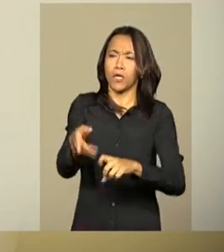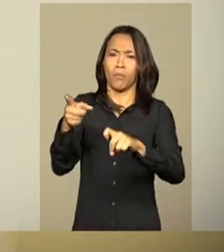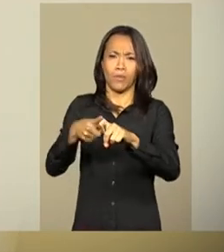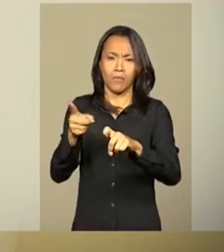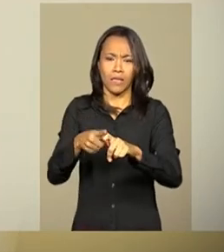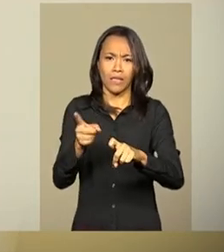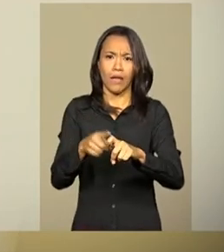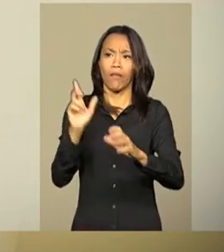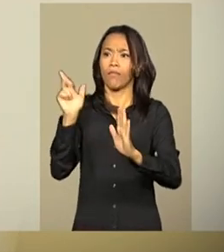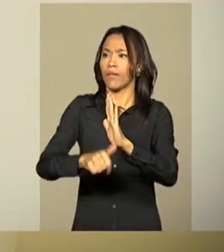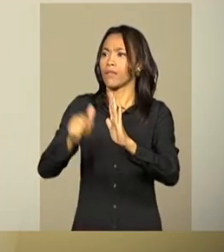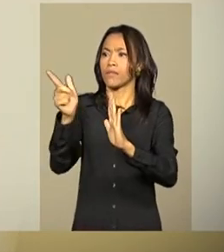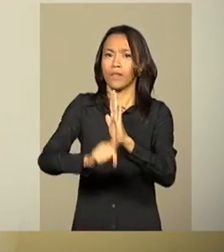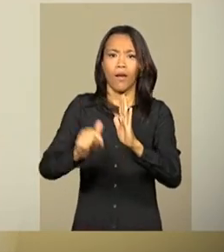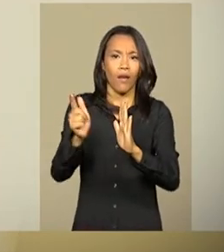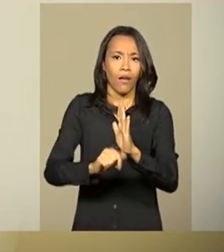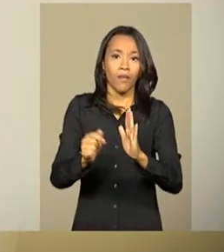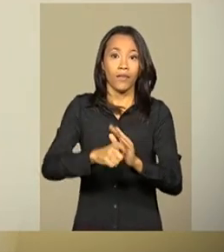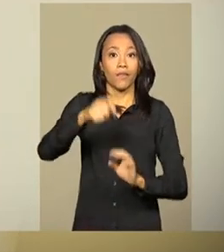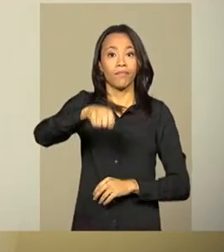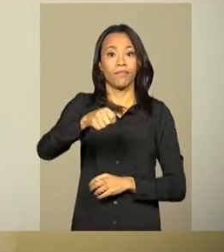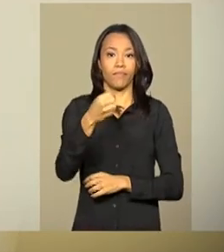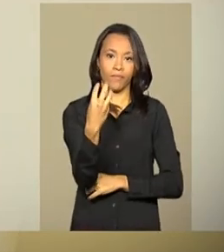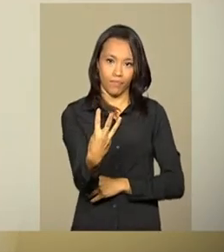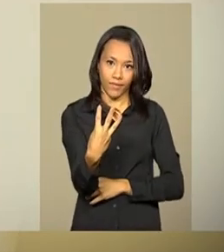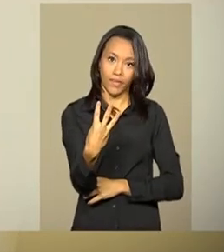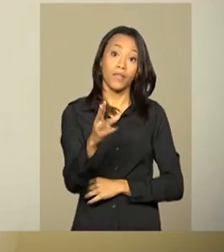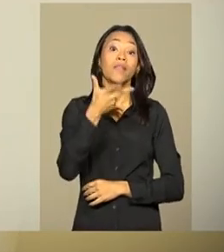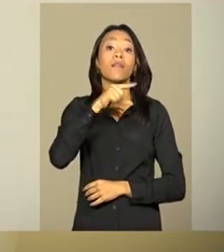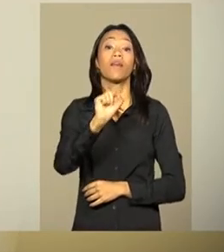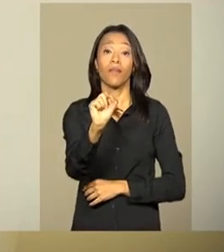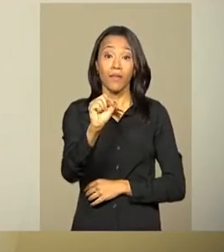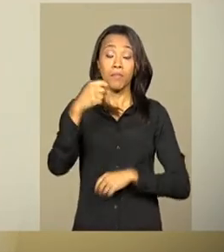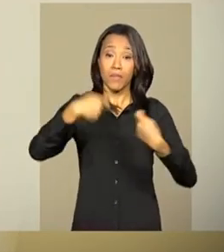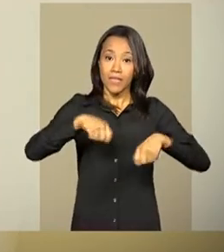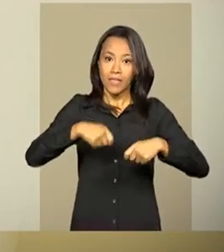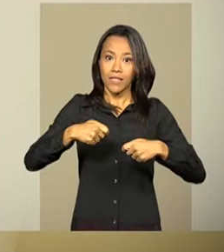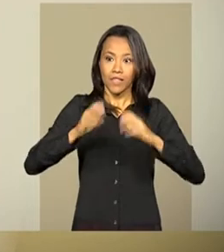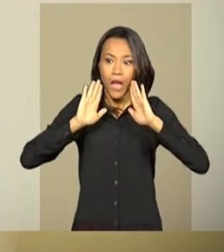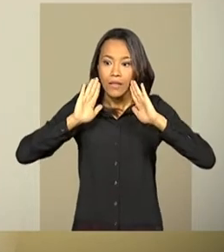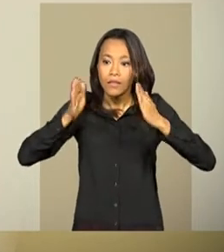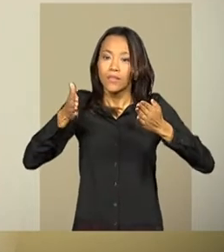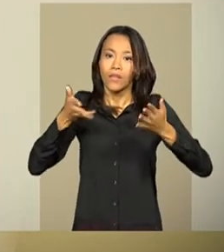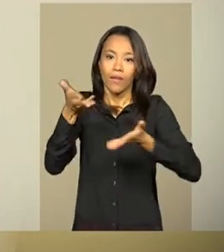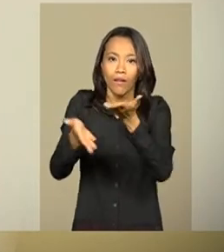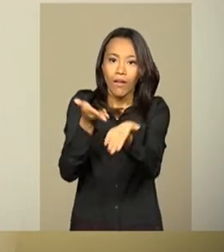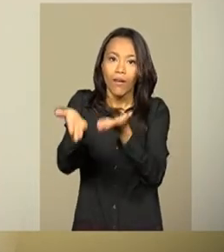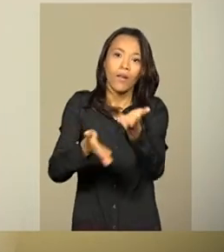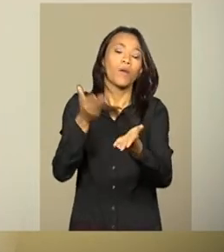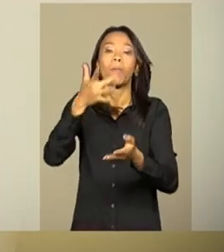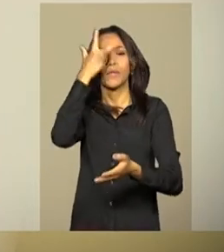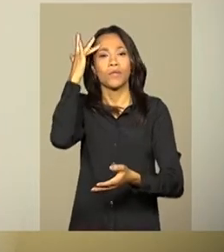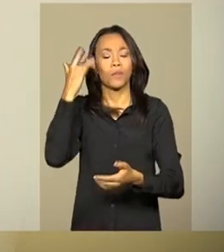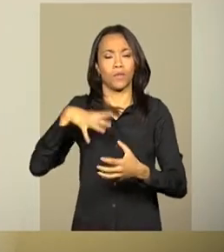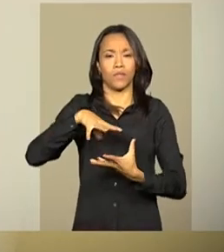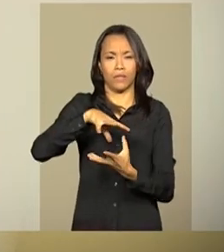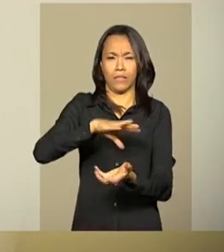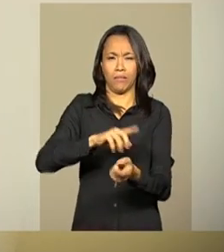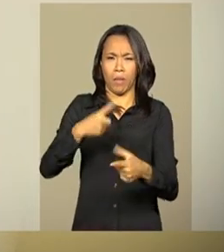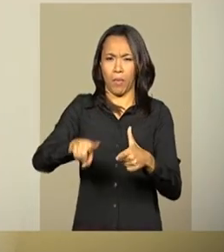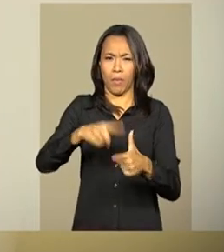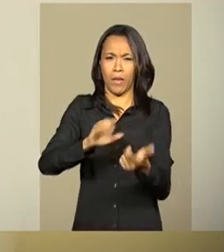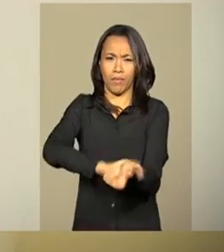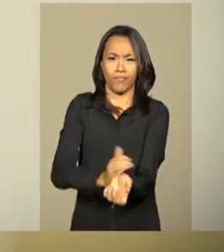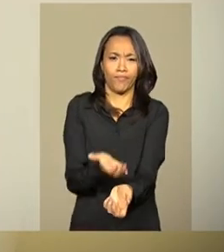rotina atrasavam até três meses e quem precisa de atenção médica como hipertensos e os